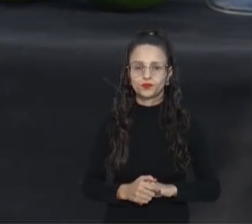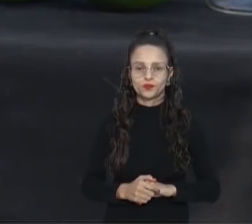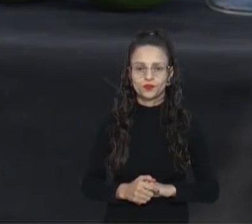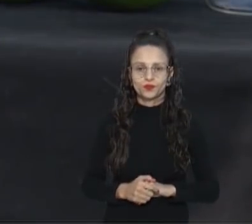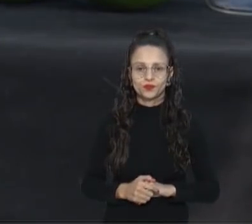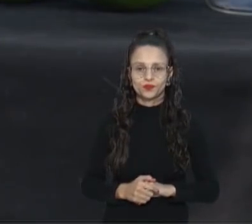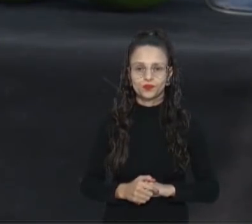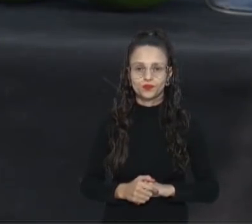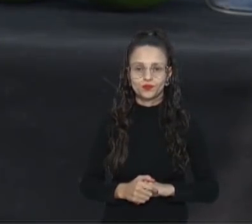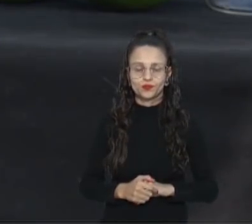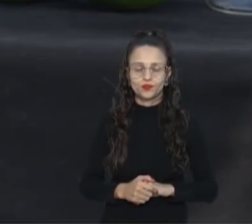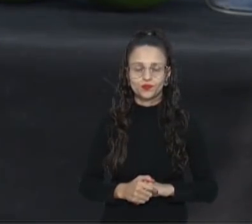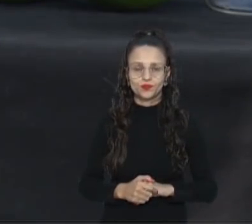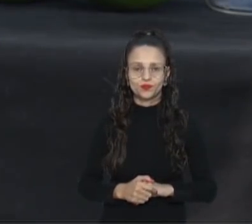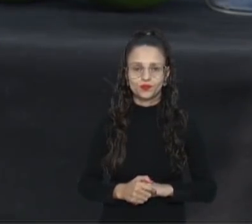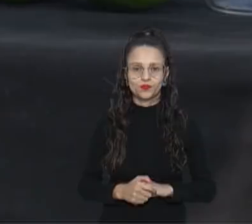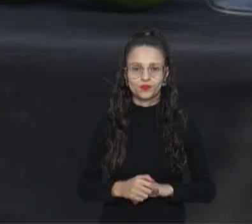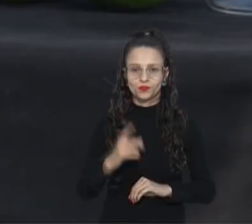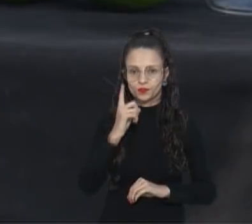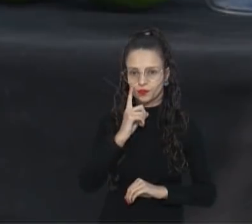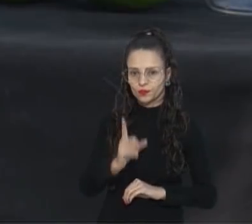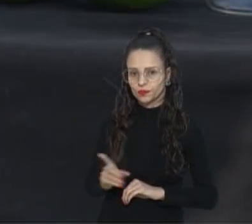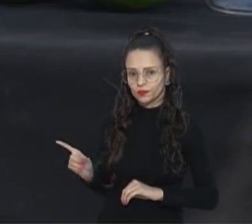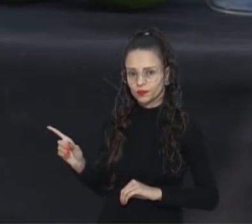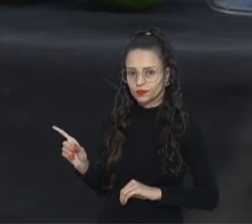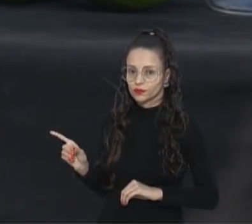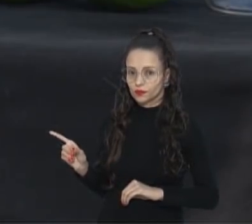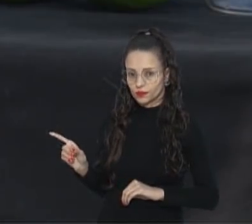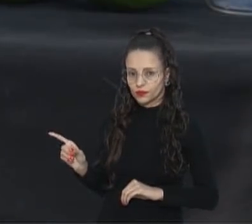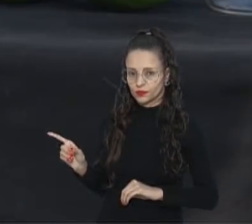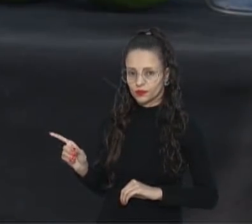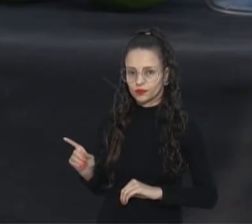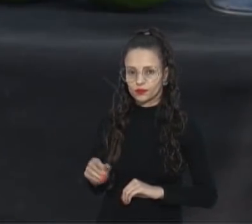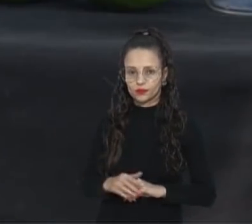Fita indicadora. Vamos dar um banho nela no vinagre.